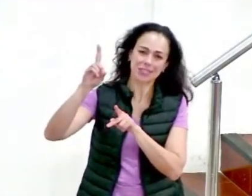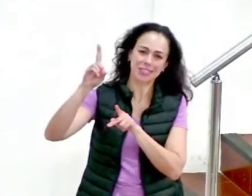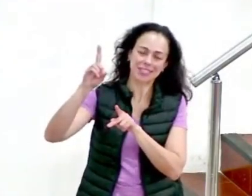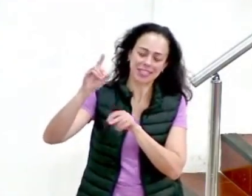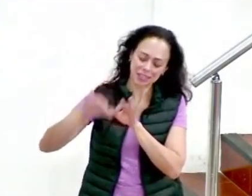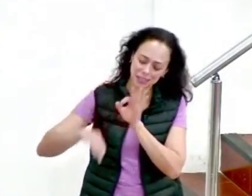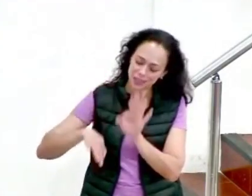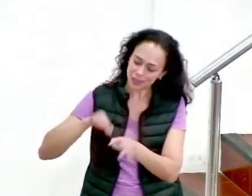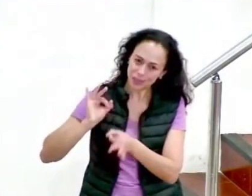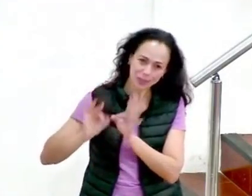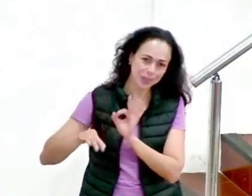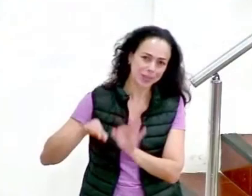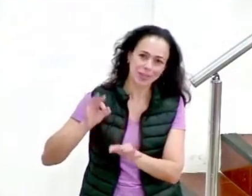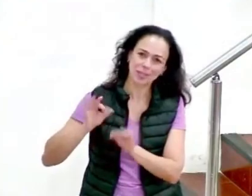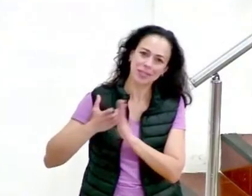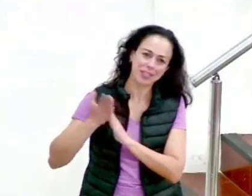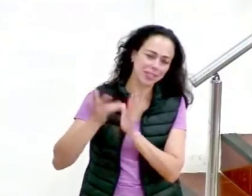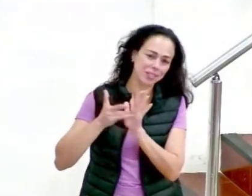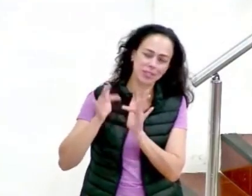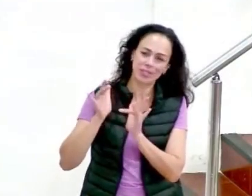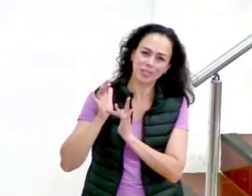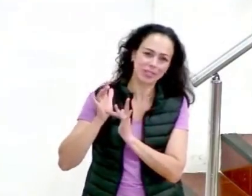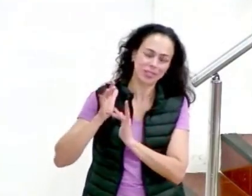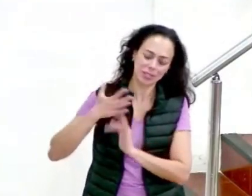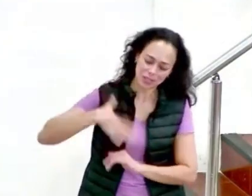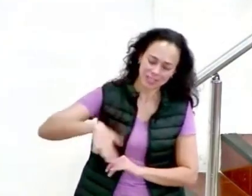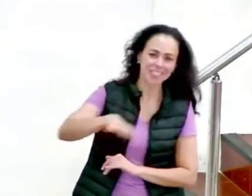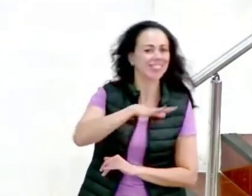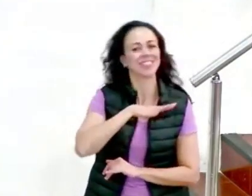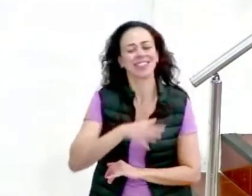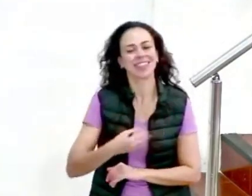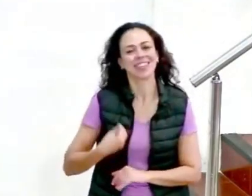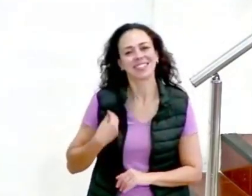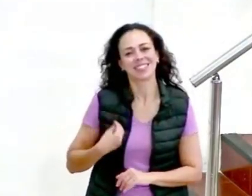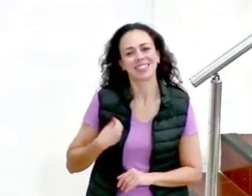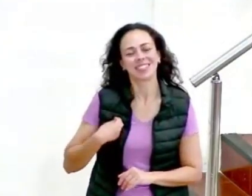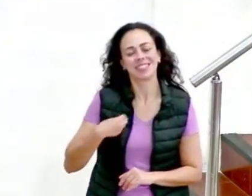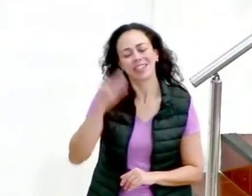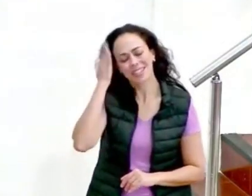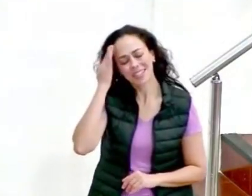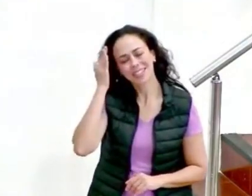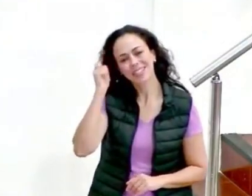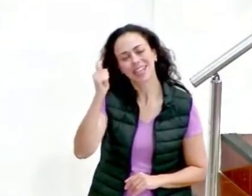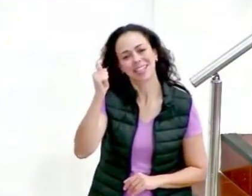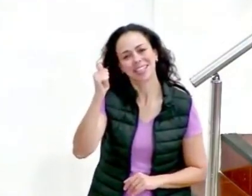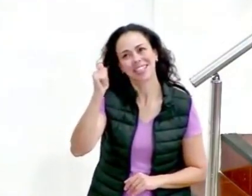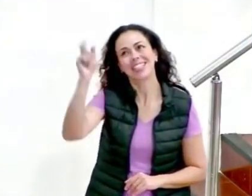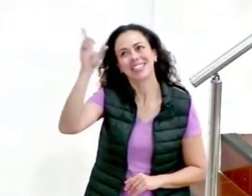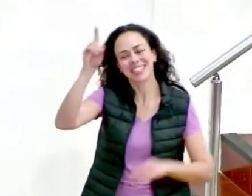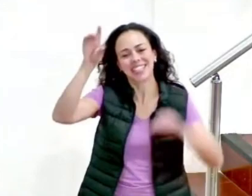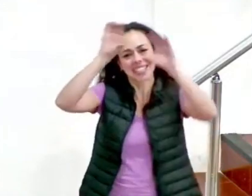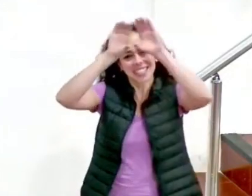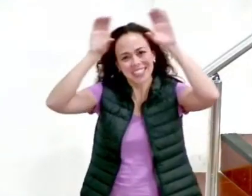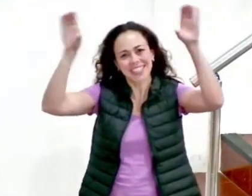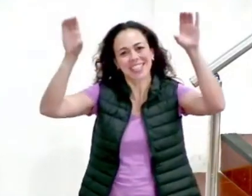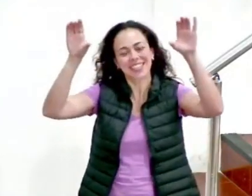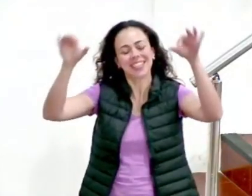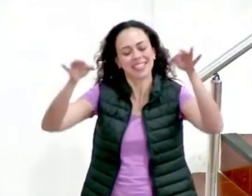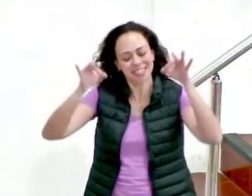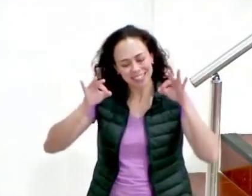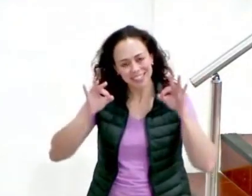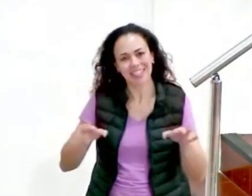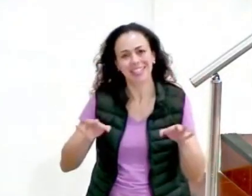povo para de fato viver todos os dias na certeza de que o céu é o